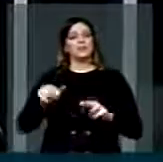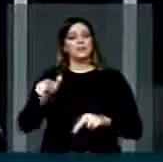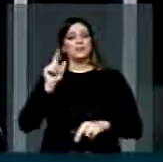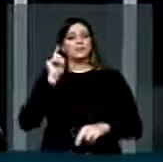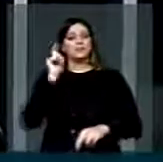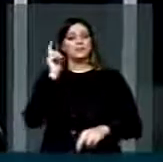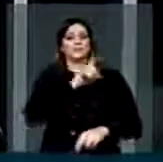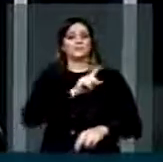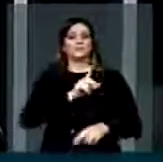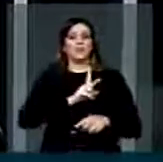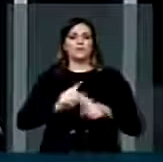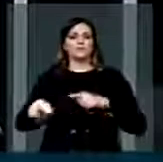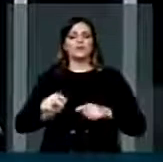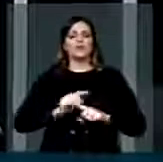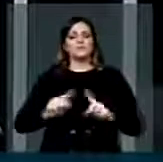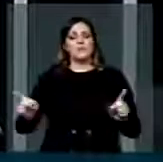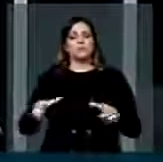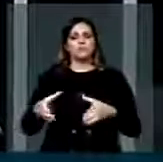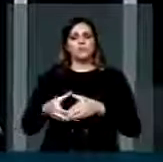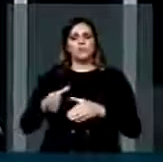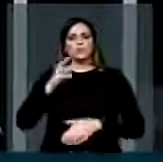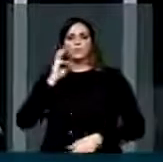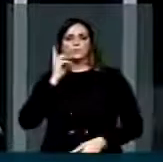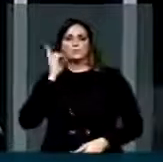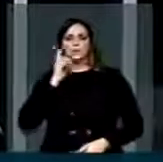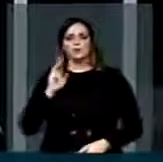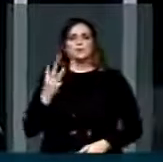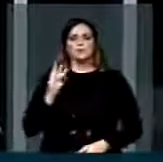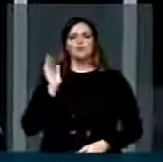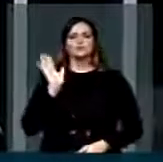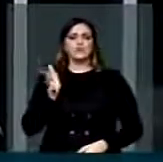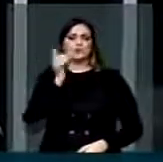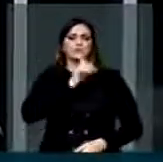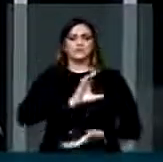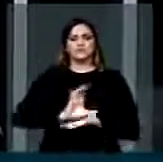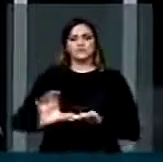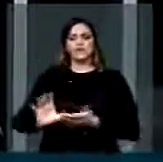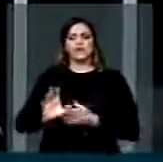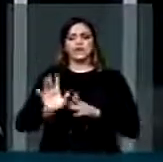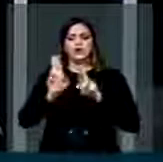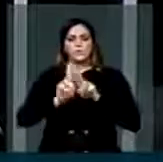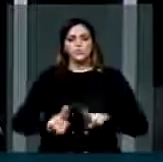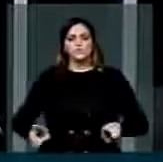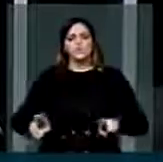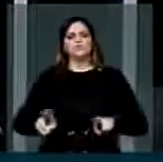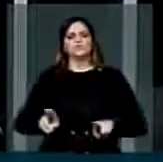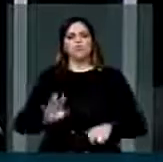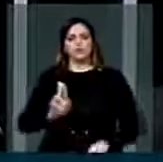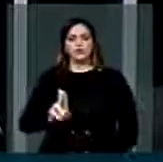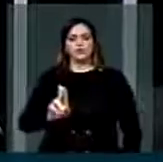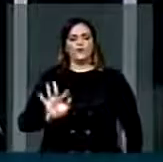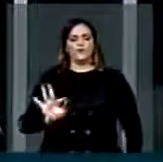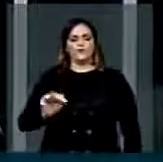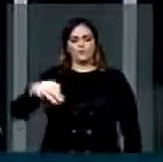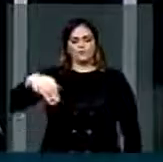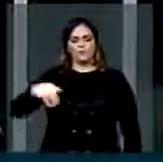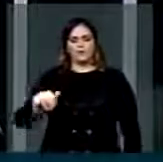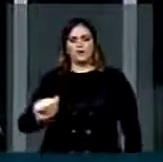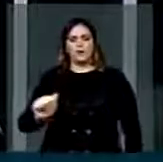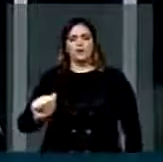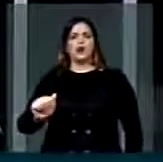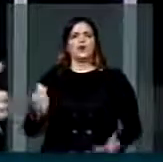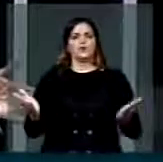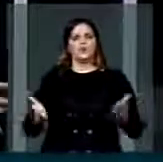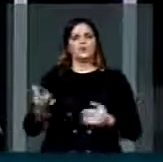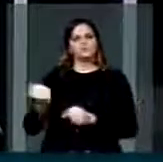mas a bancada do Maranhão ajudou a transformar a UFMA, a Universidade Federal do Maranhão, num canteiro de